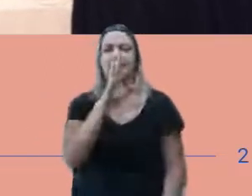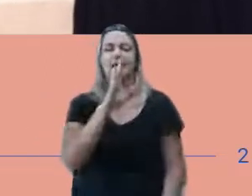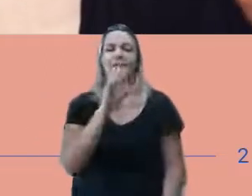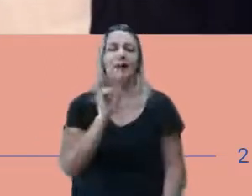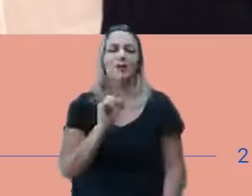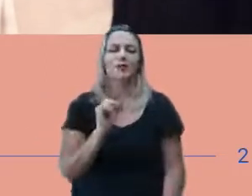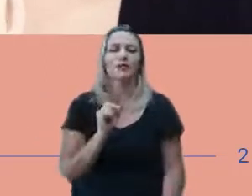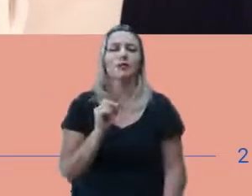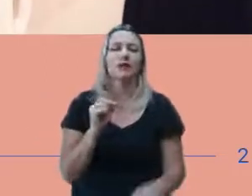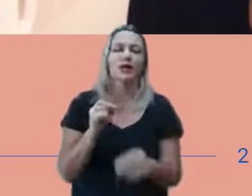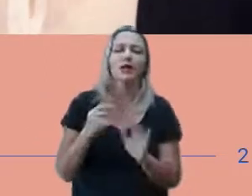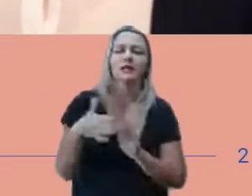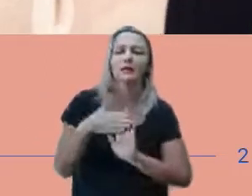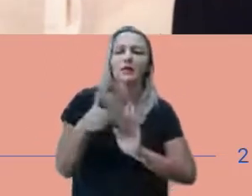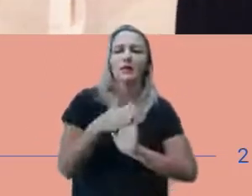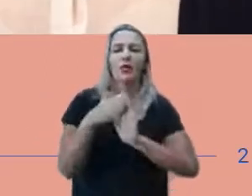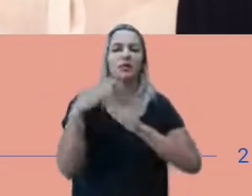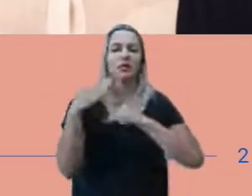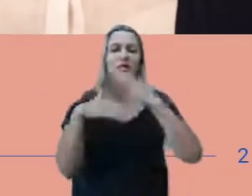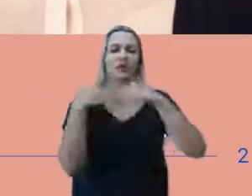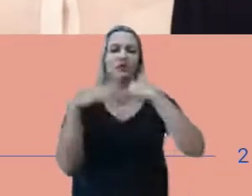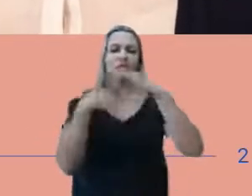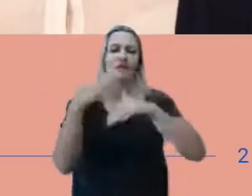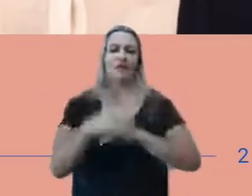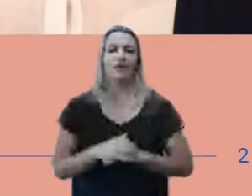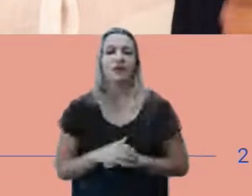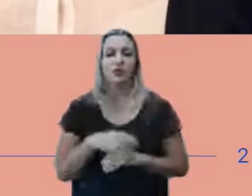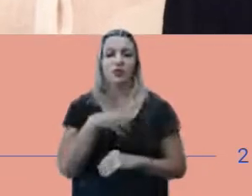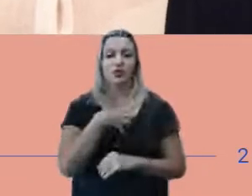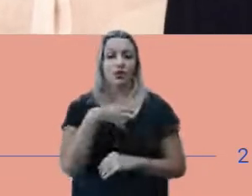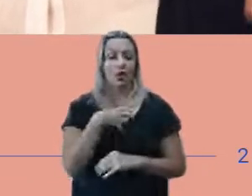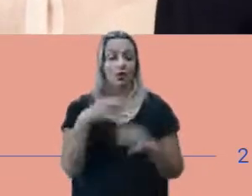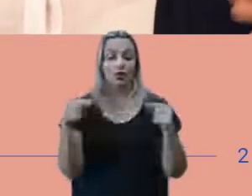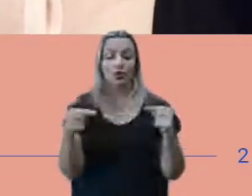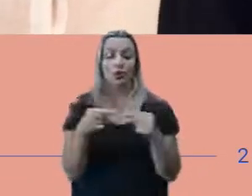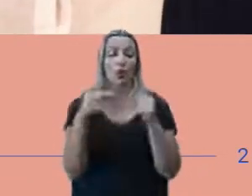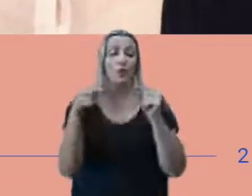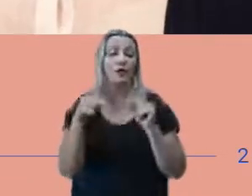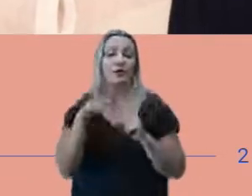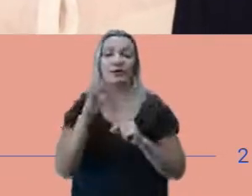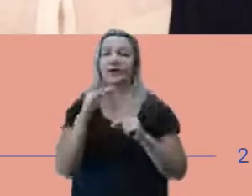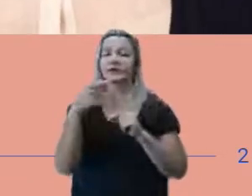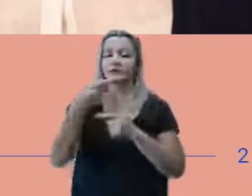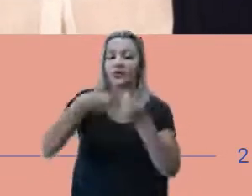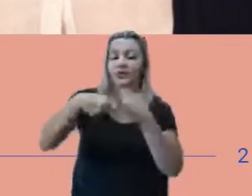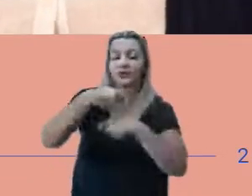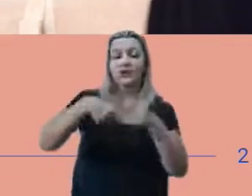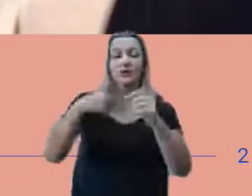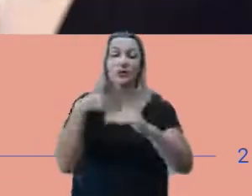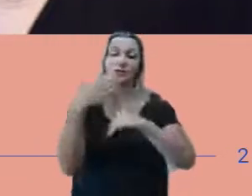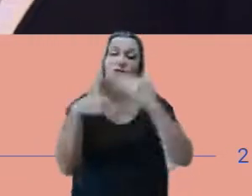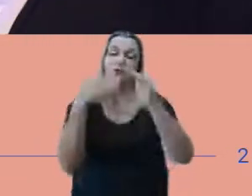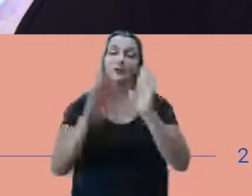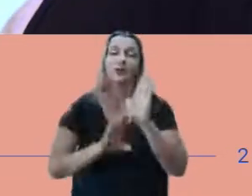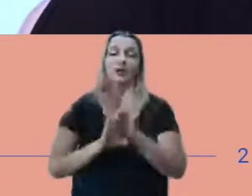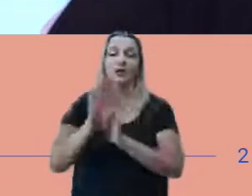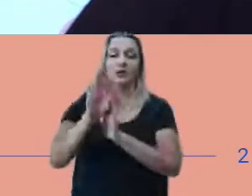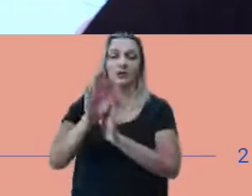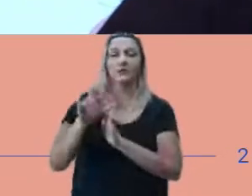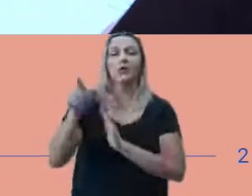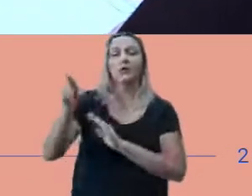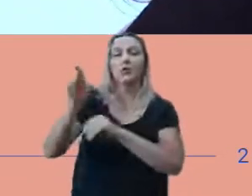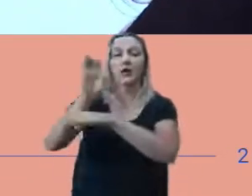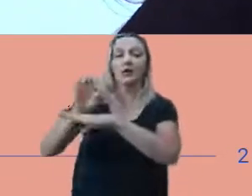desenvolvimento a forma mais adequada para o desenvolvimento de negócios e o crescimento da União Europeia bom